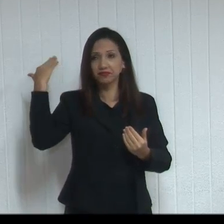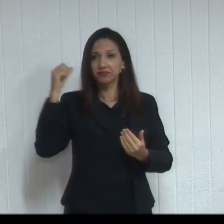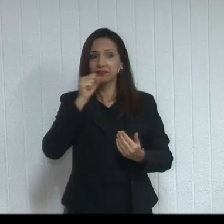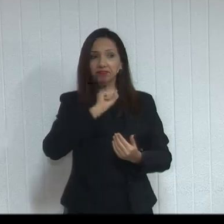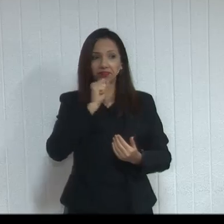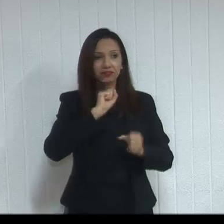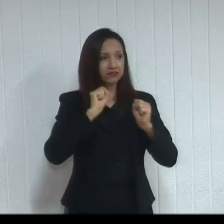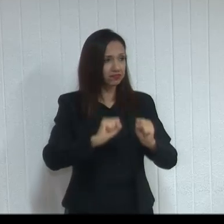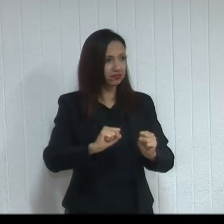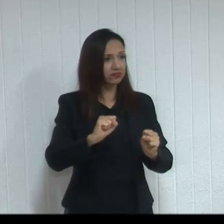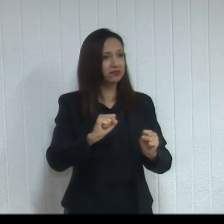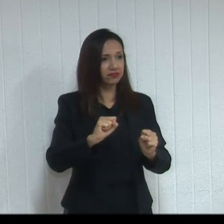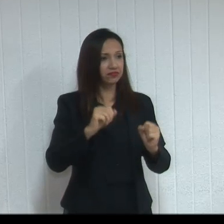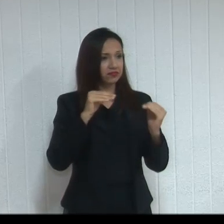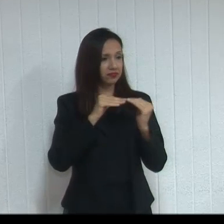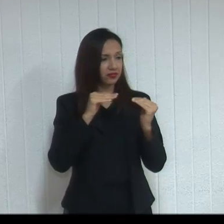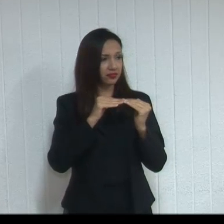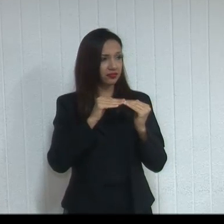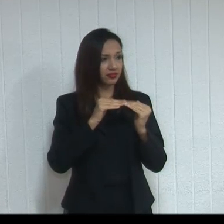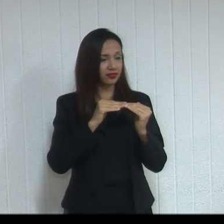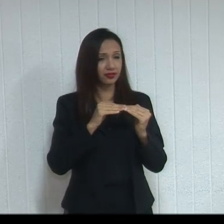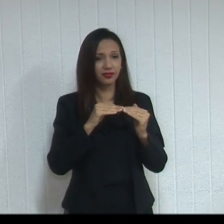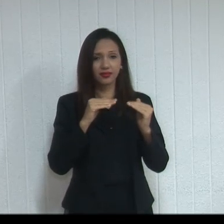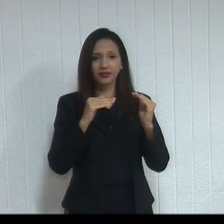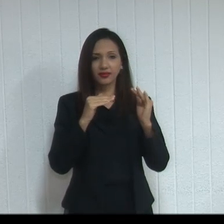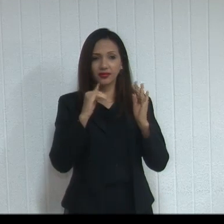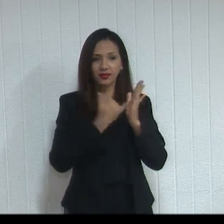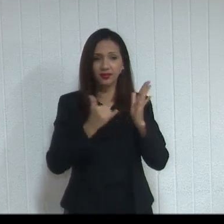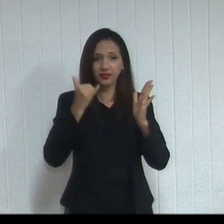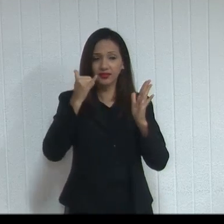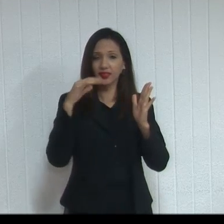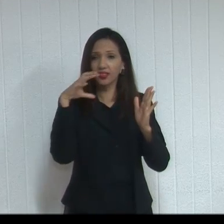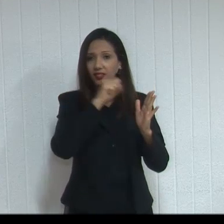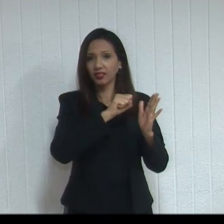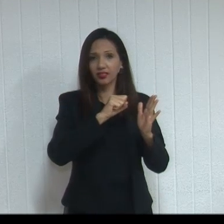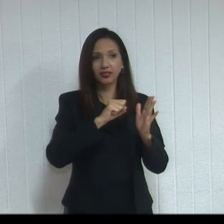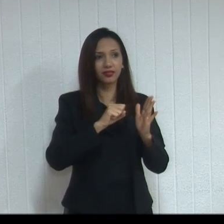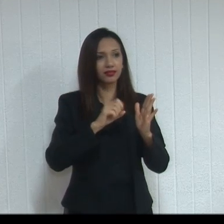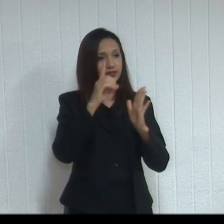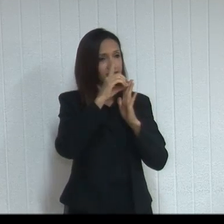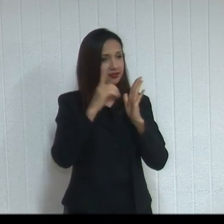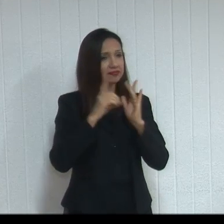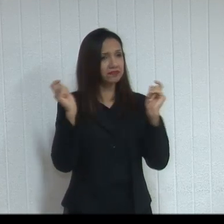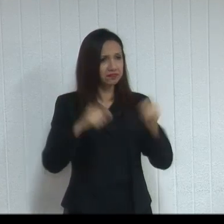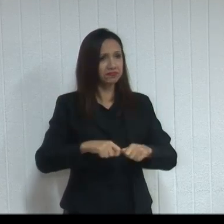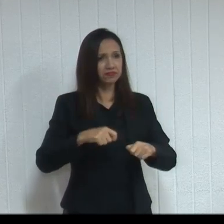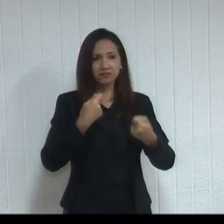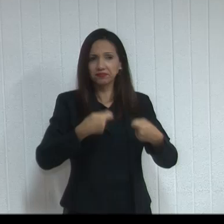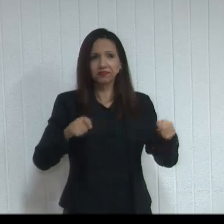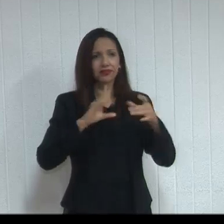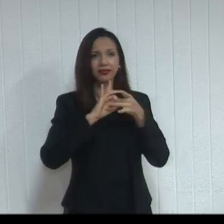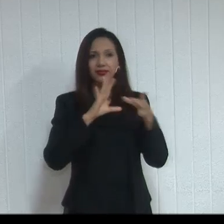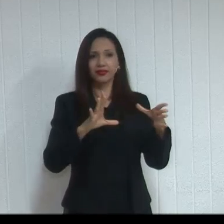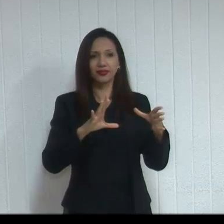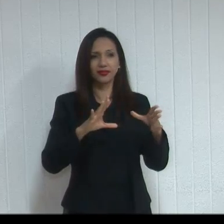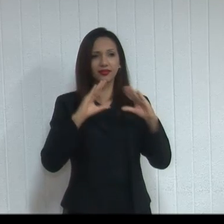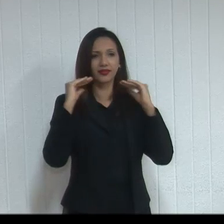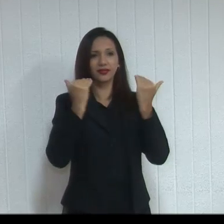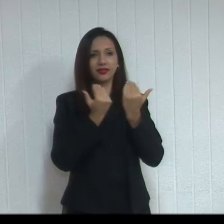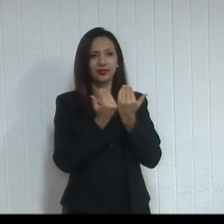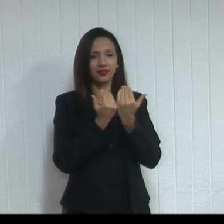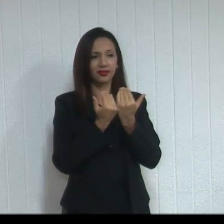aqui podem confirmar. A inflação, ela é automática, por um decreto ele já pode fazer isso. Não precisa autorização dessa